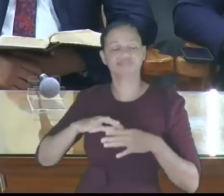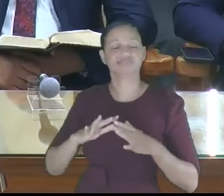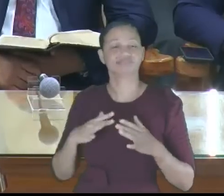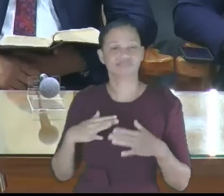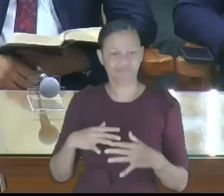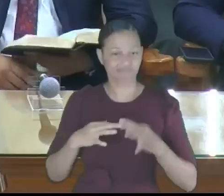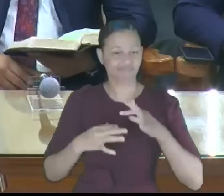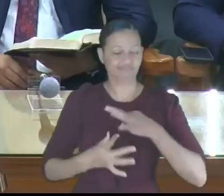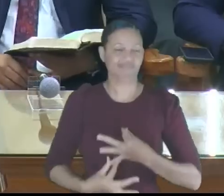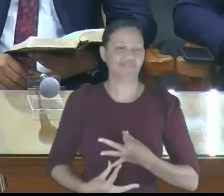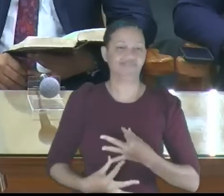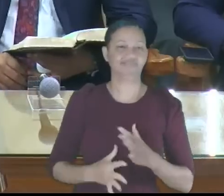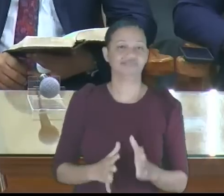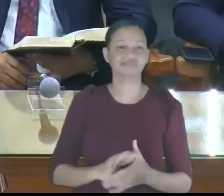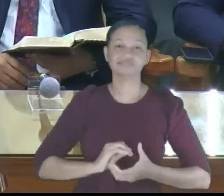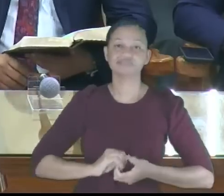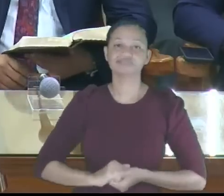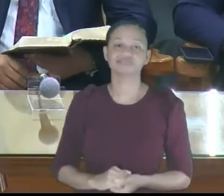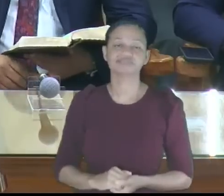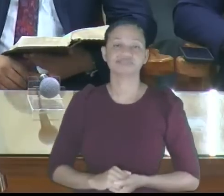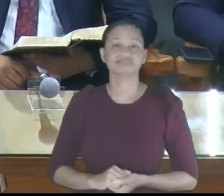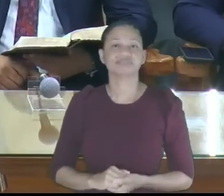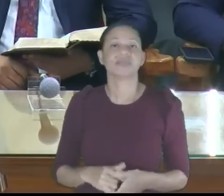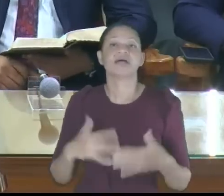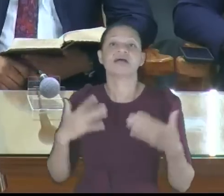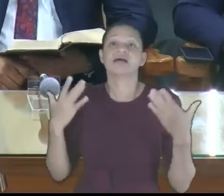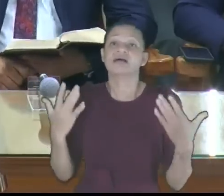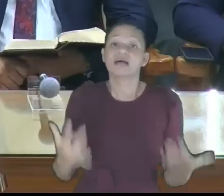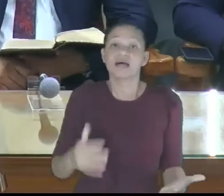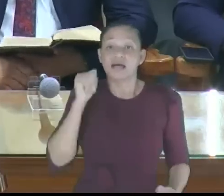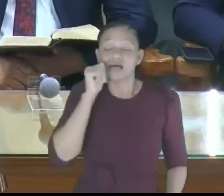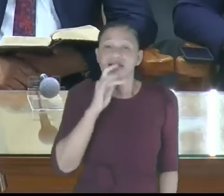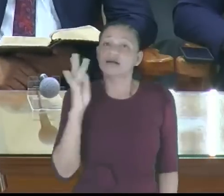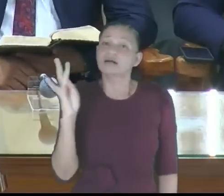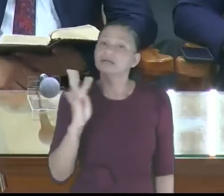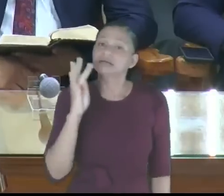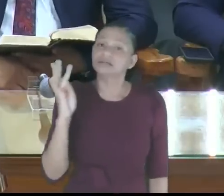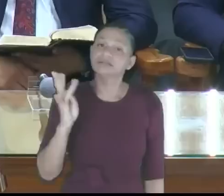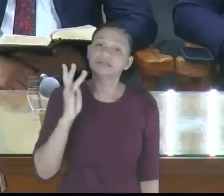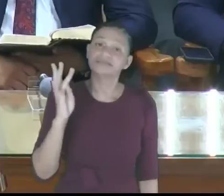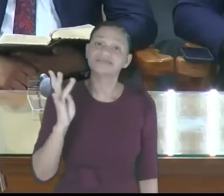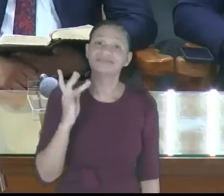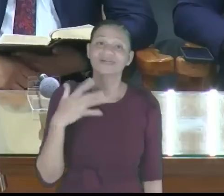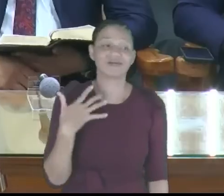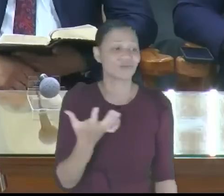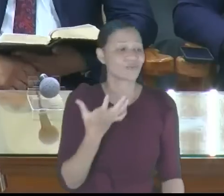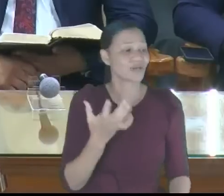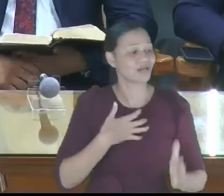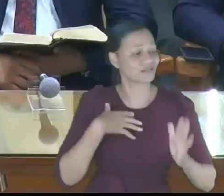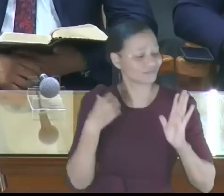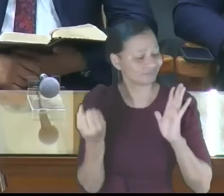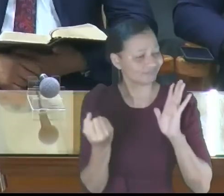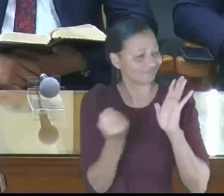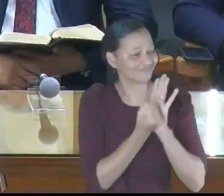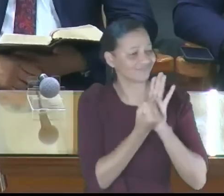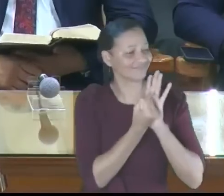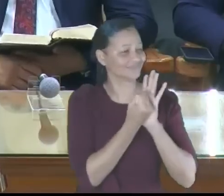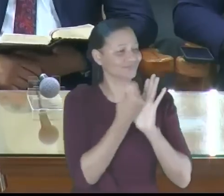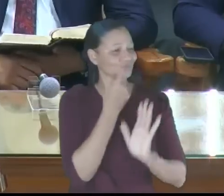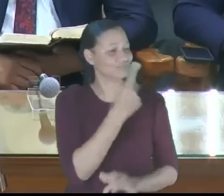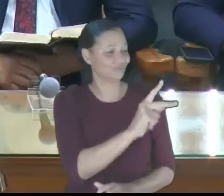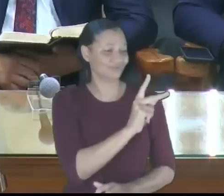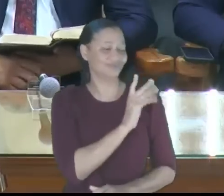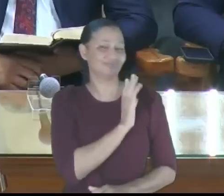seu coração. Então a noiva diz: põe-me como selo sobre o teu